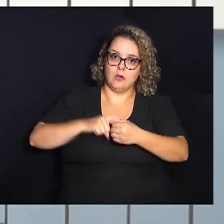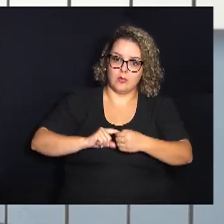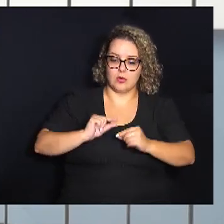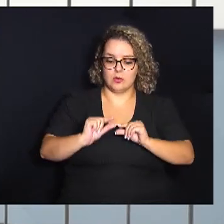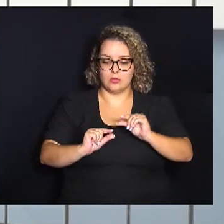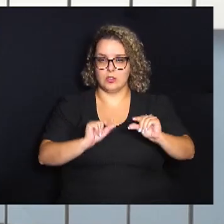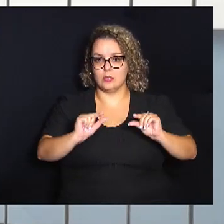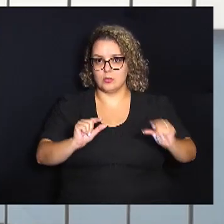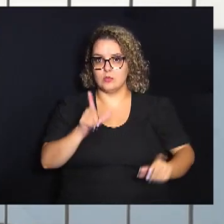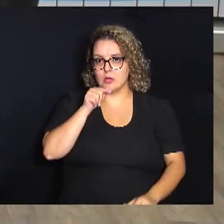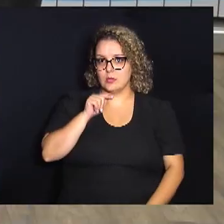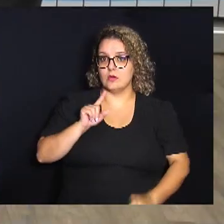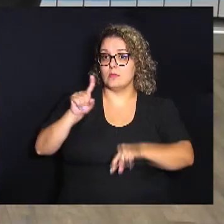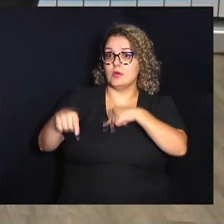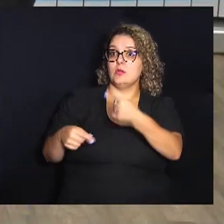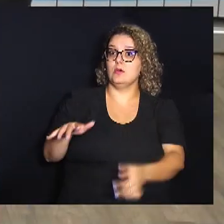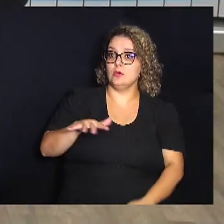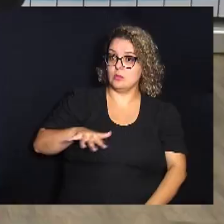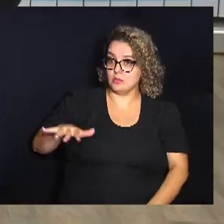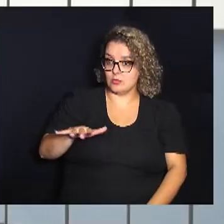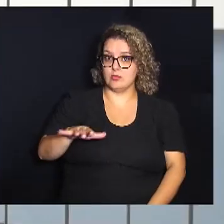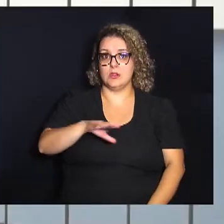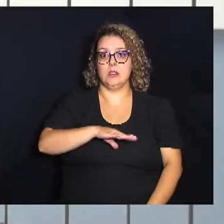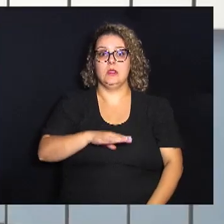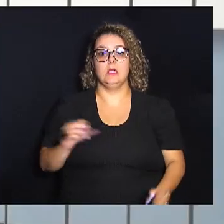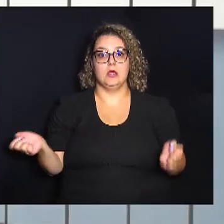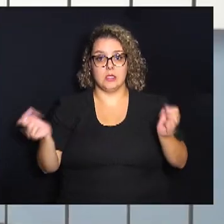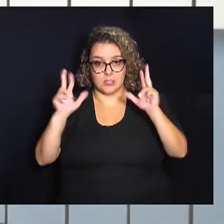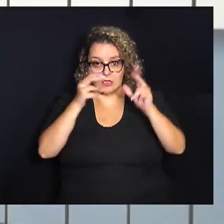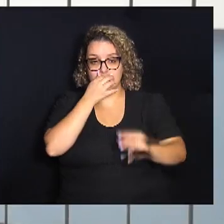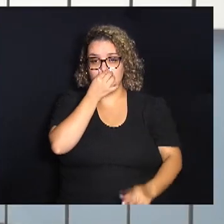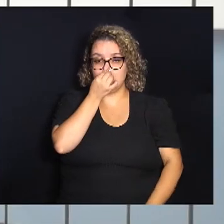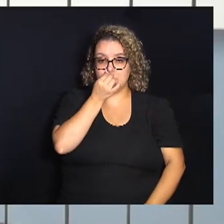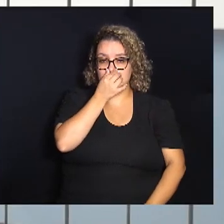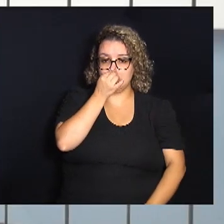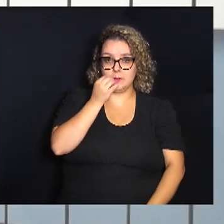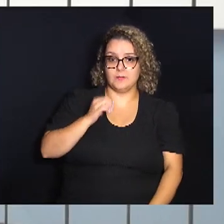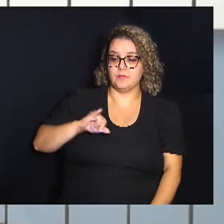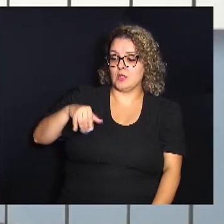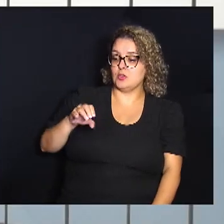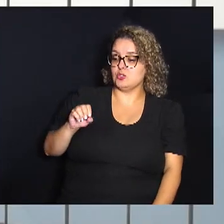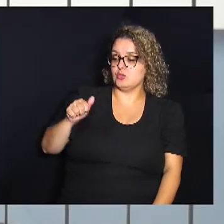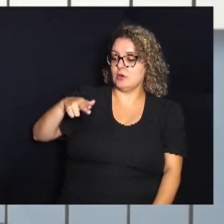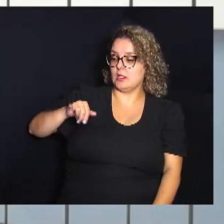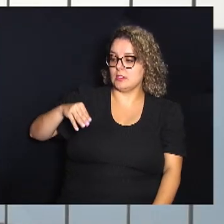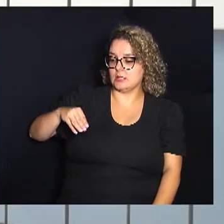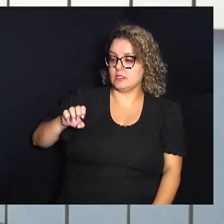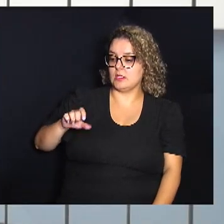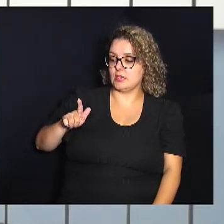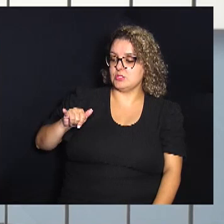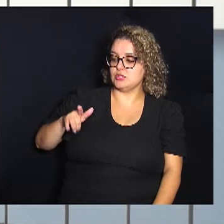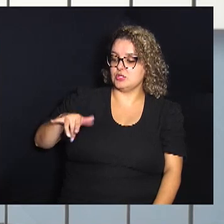gradual. Já em outra região da cidade, atenção para você que é do distrito de Joaquim Egídio, a gente tem